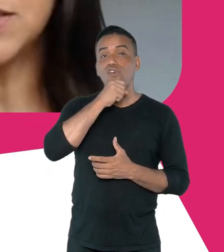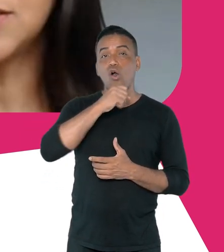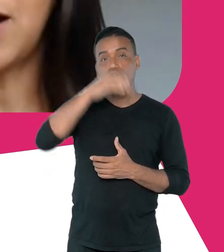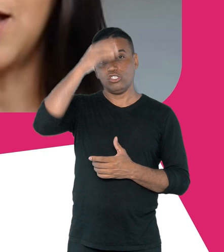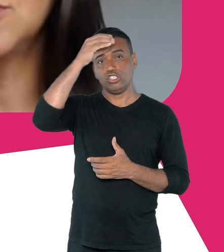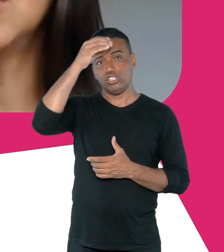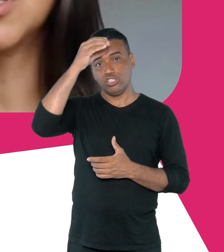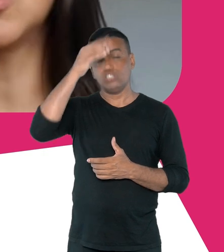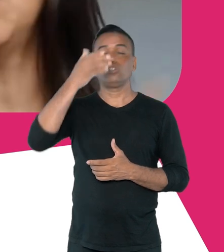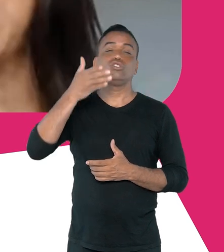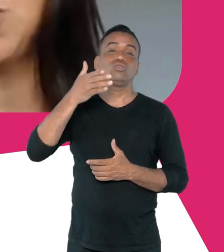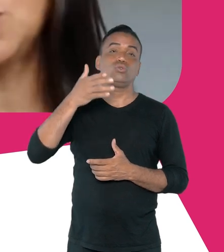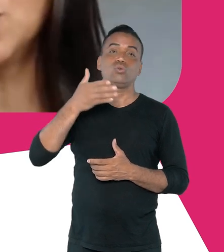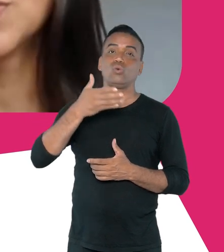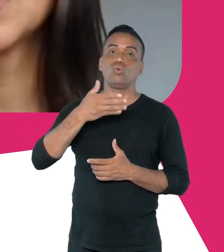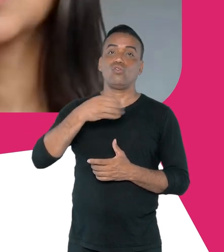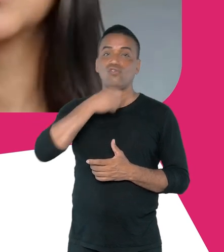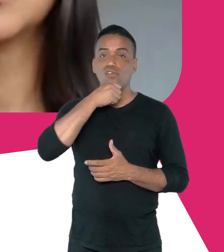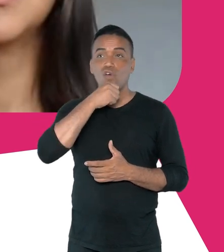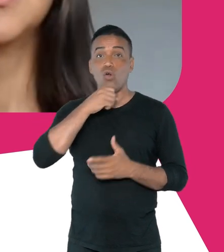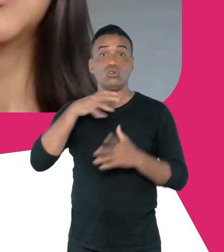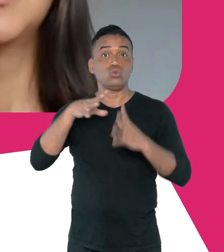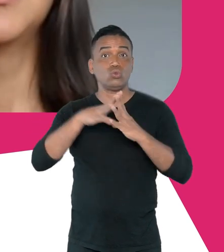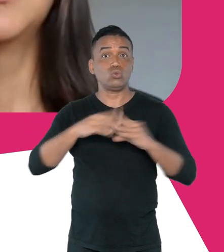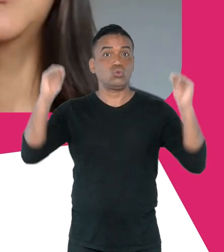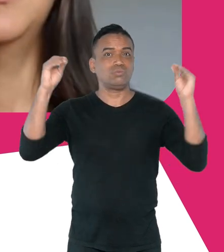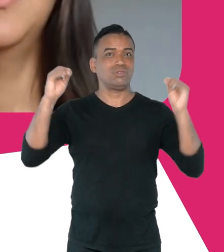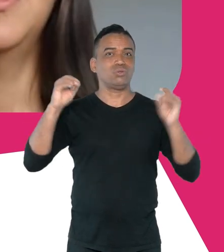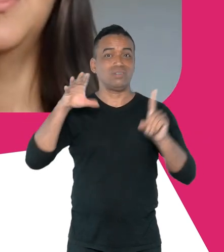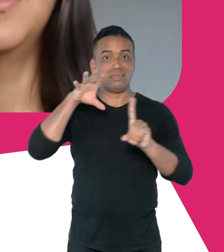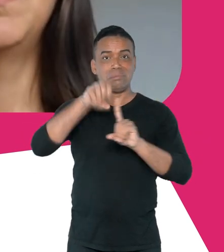foi sequestrado, que sumiu.